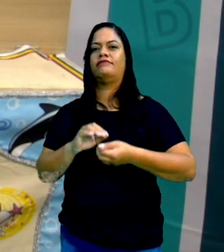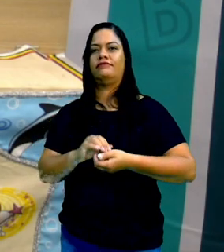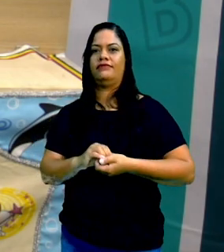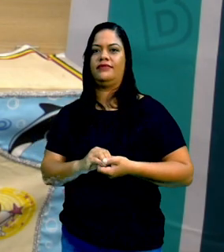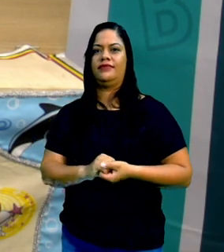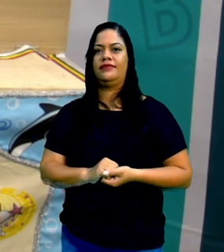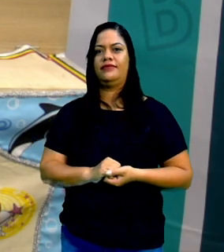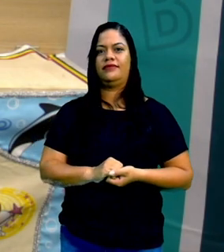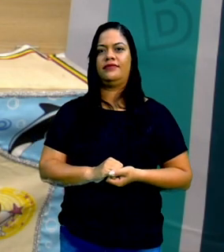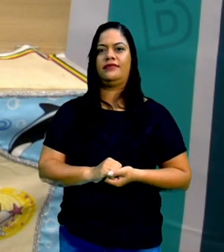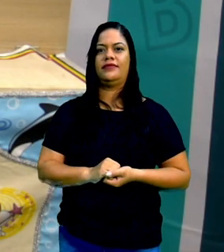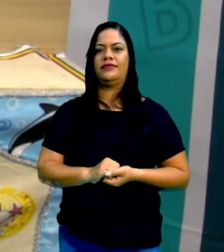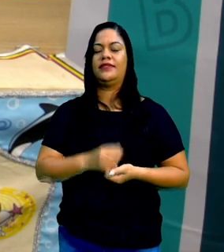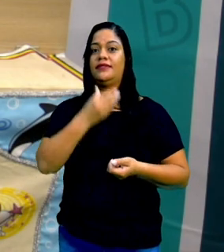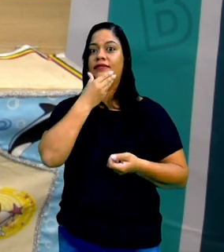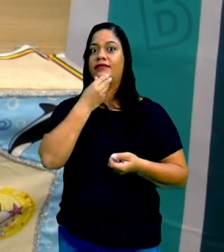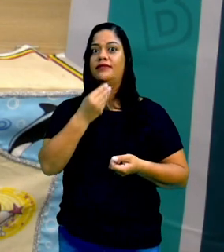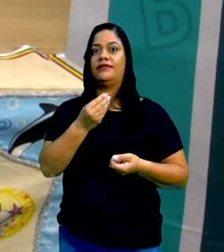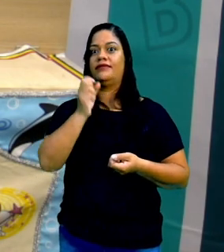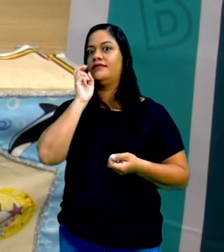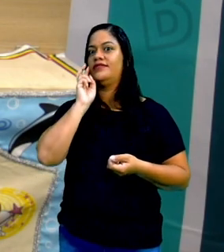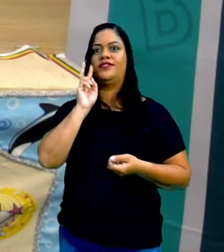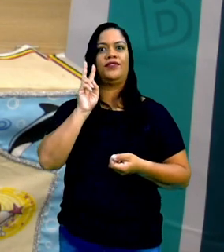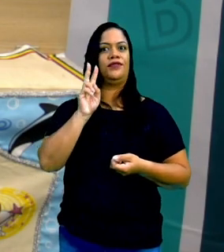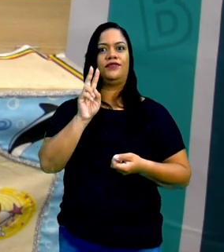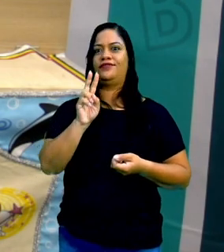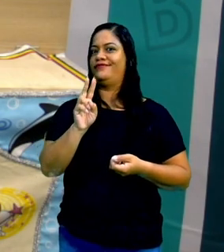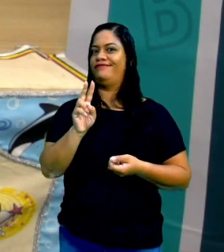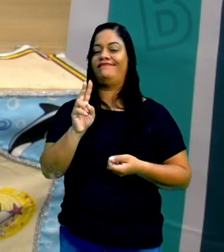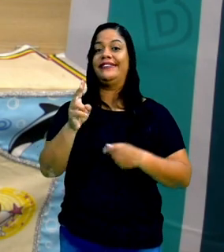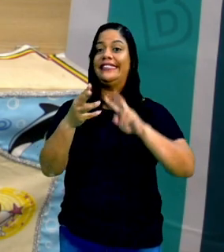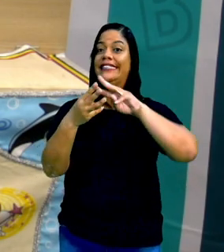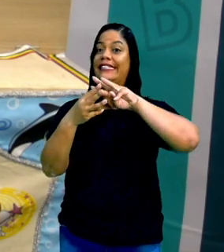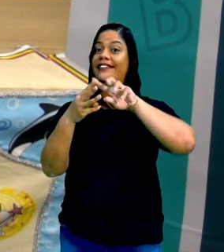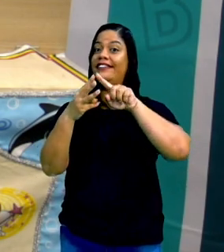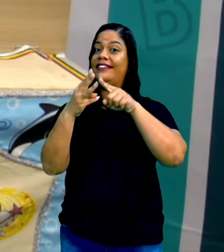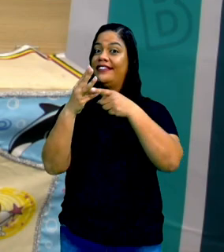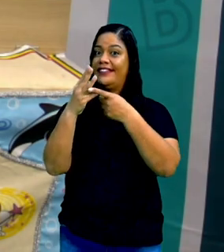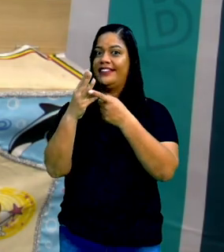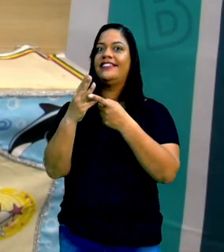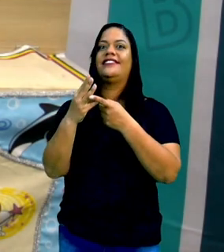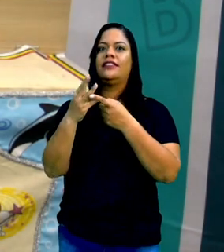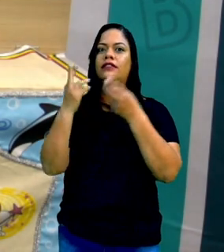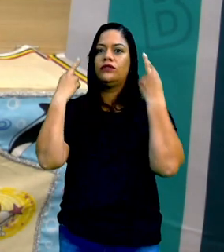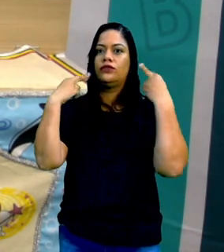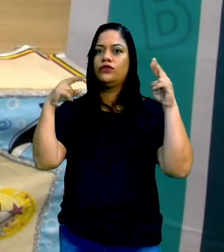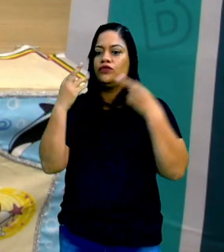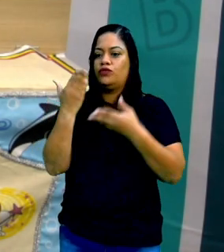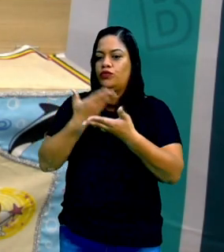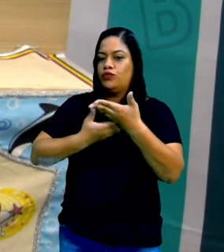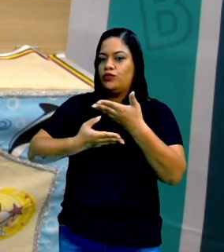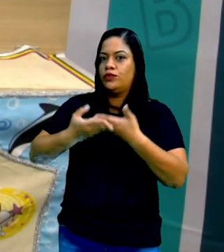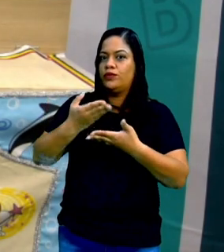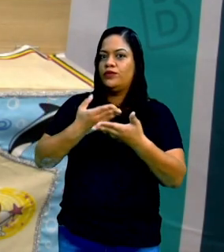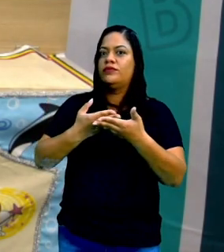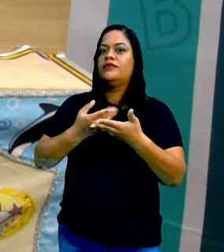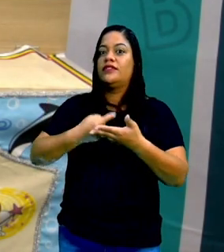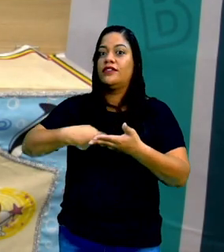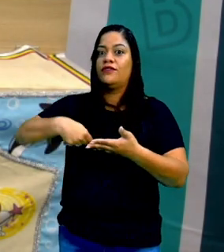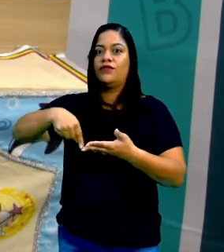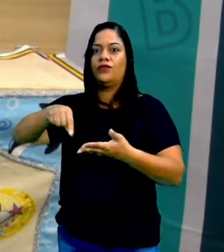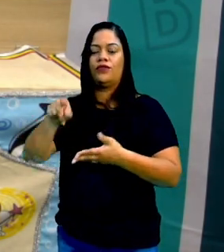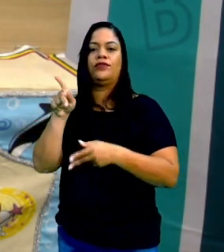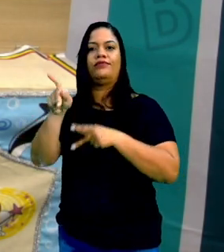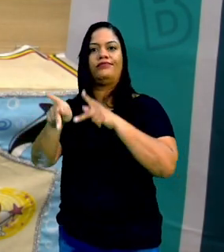leiturinha, Pedro não viu que três ovelhinhas saíram e foram até